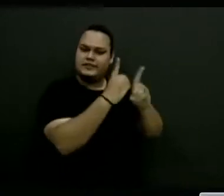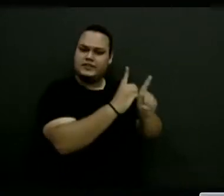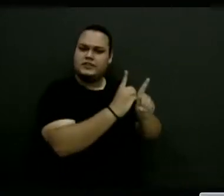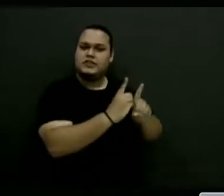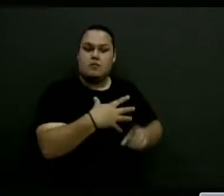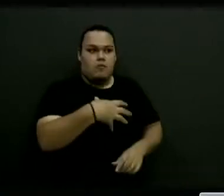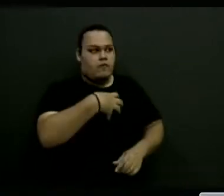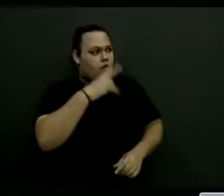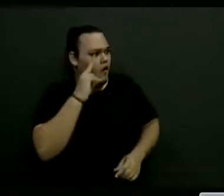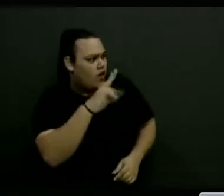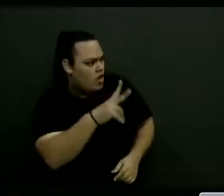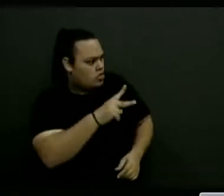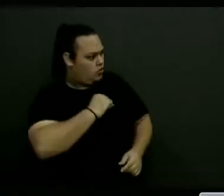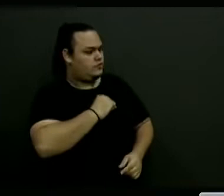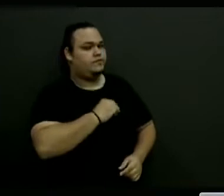Lucas 11:1 diz: